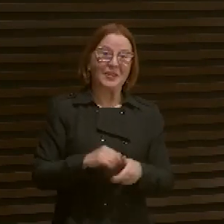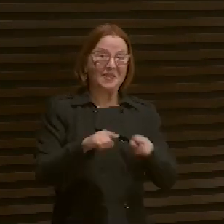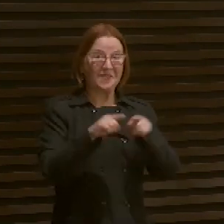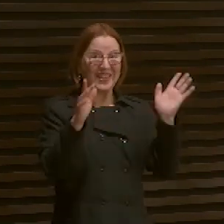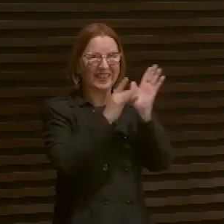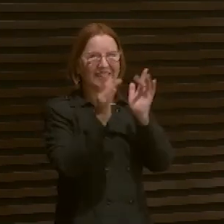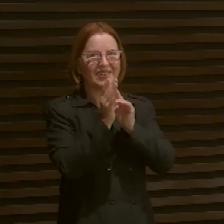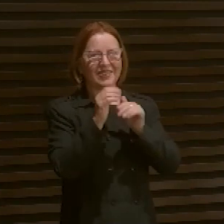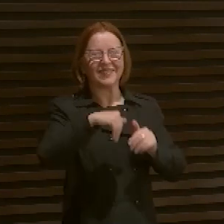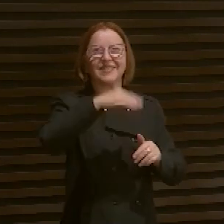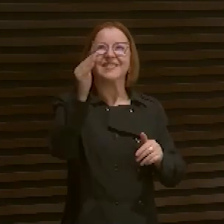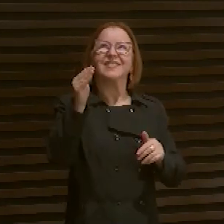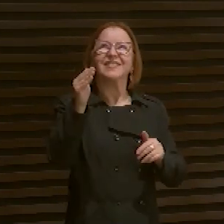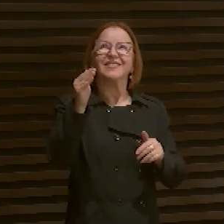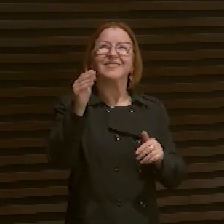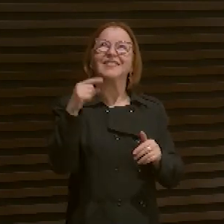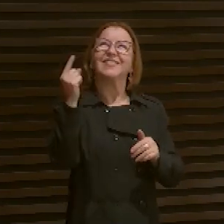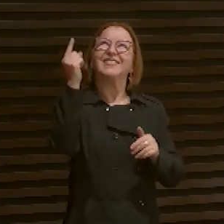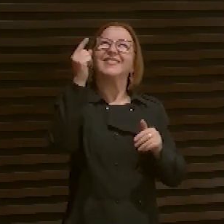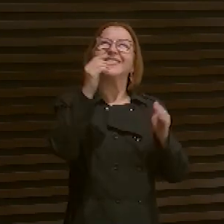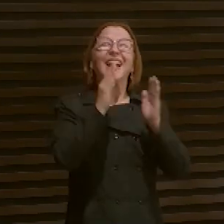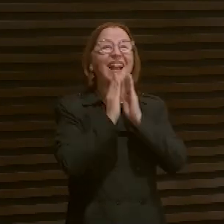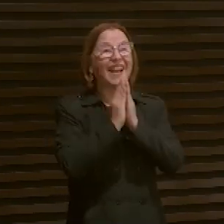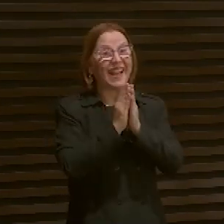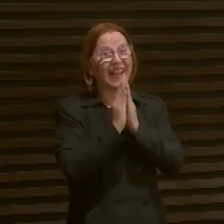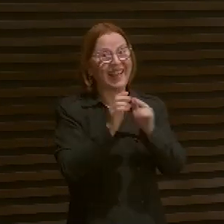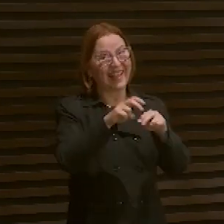Jesus lá no alto, intercedendo por eles.